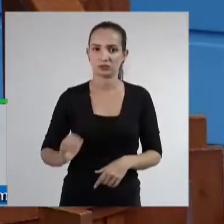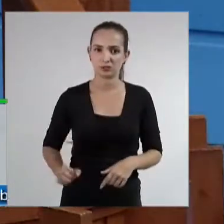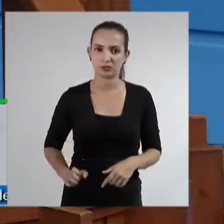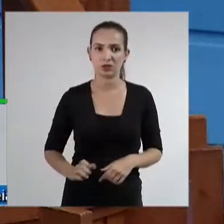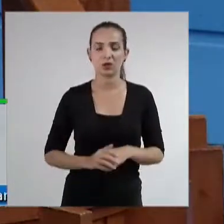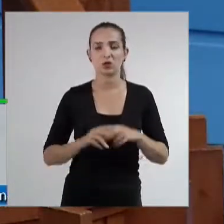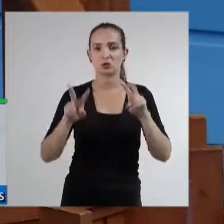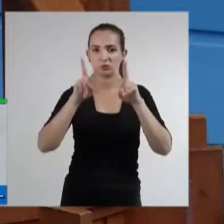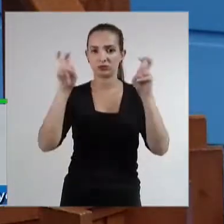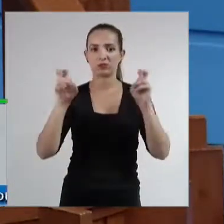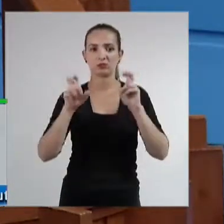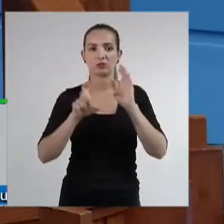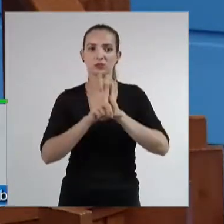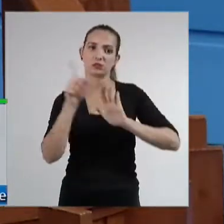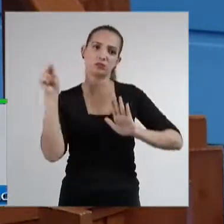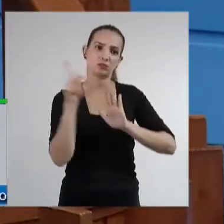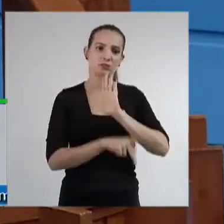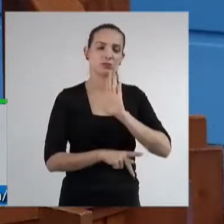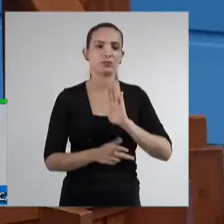projetos.